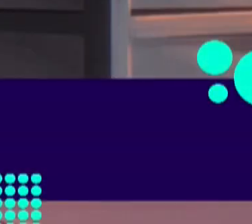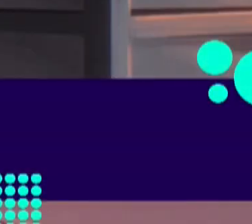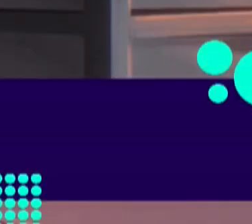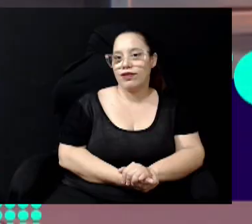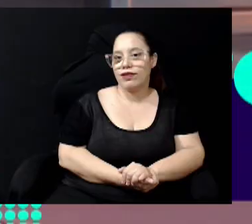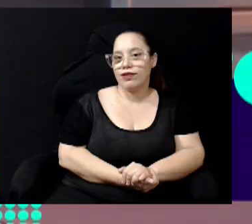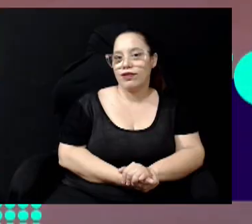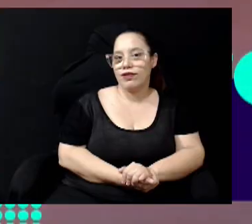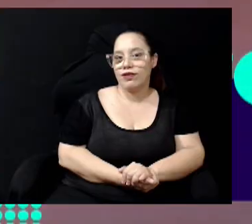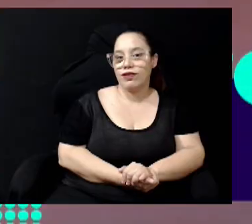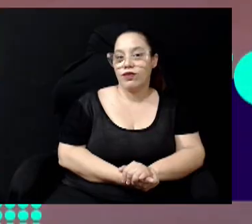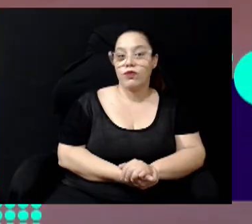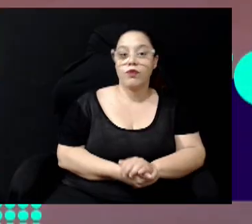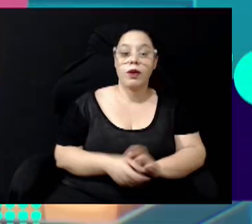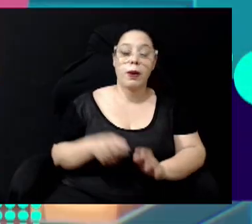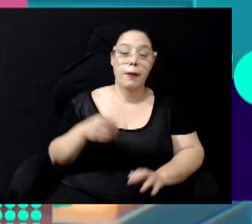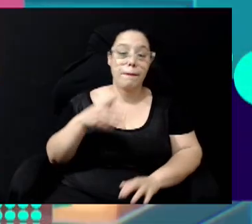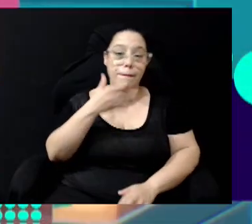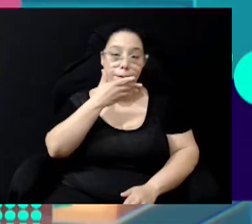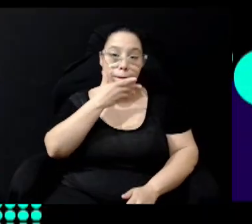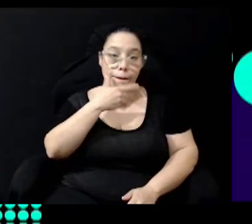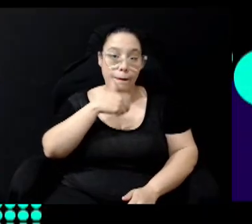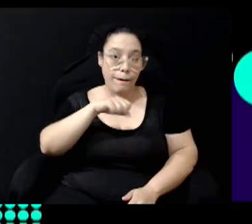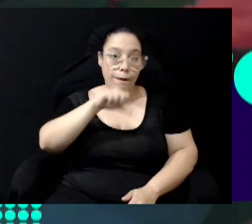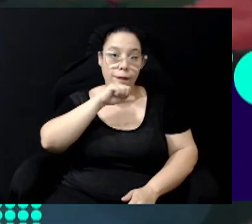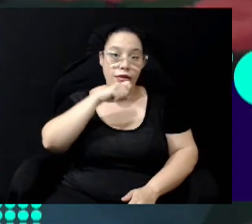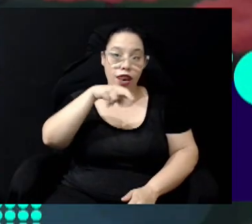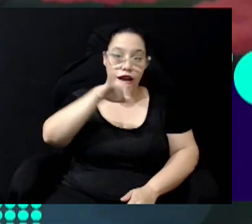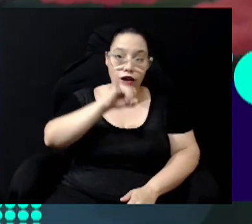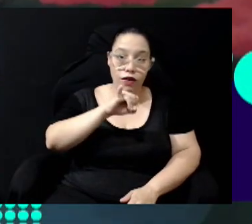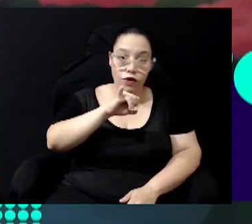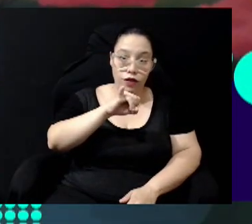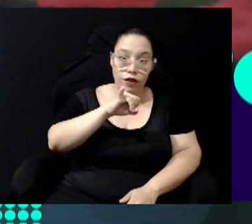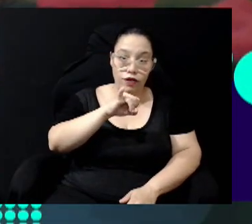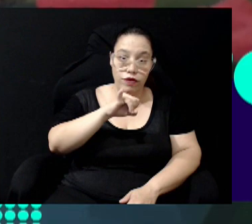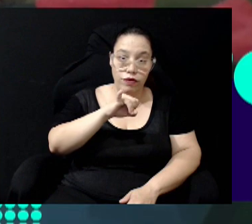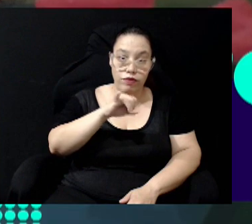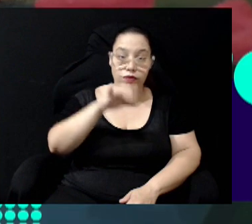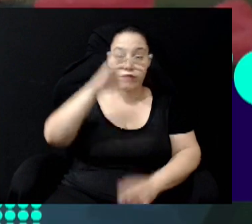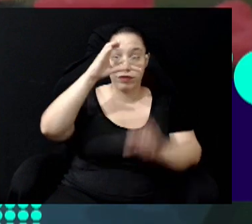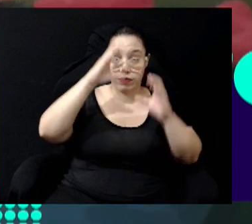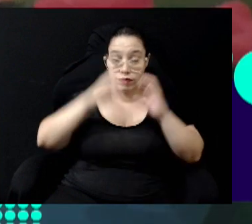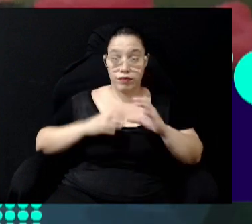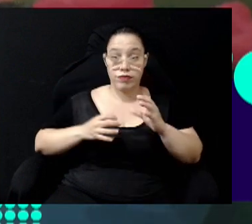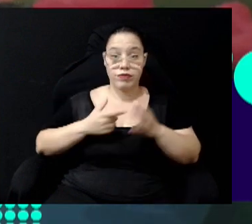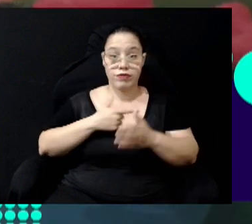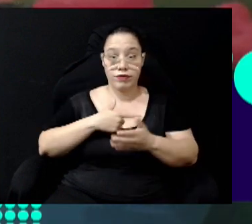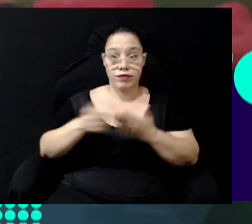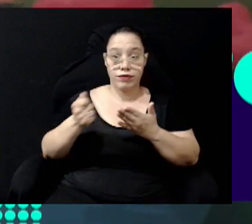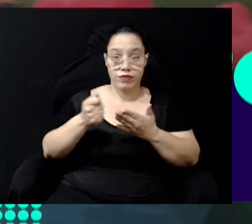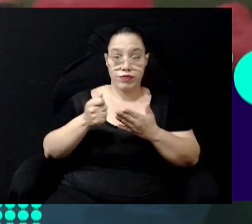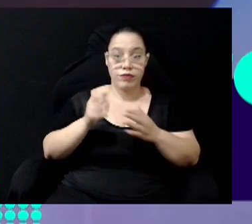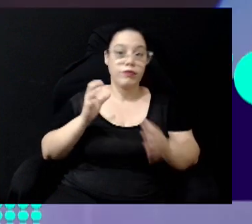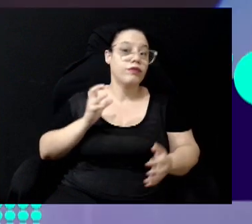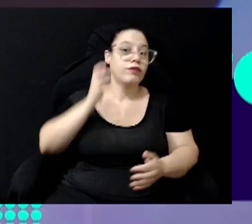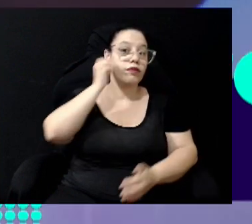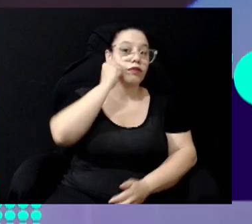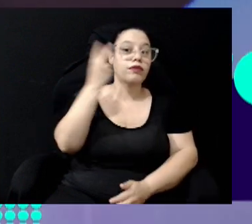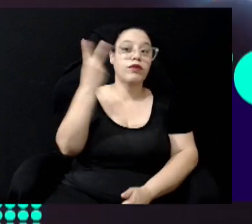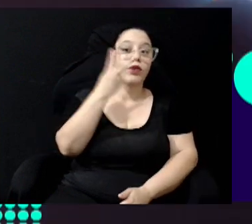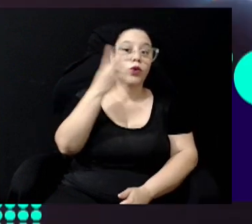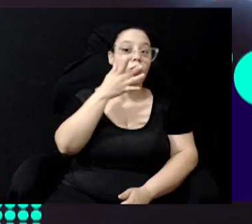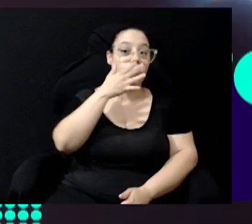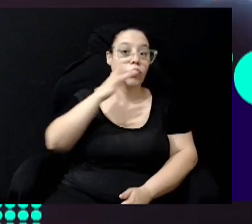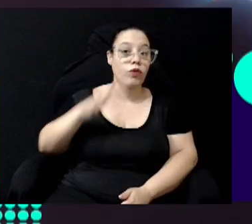Em Placa-Mãe, Nadir é uma androide com cidadania que ganha o direito de adotar duas crianças, Davi